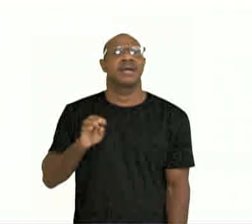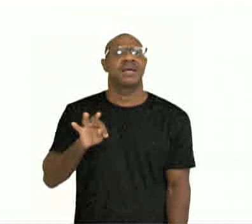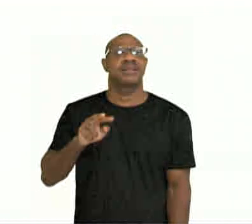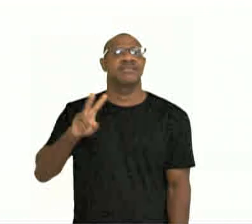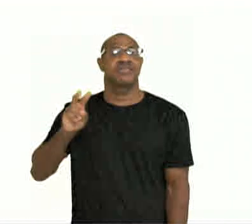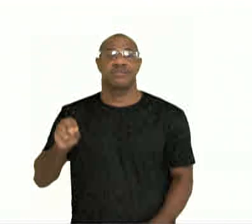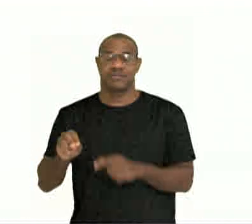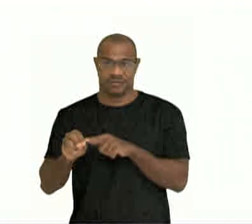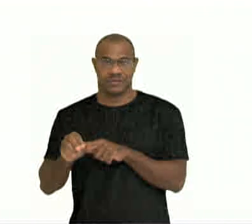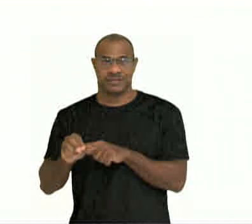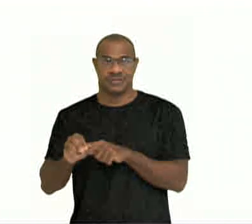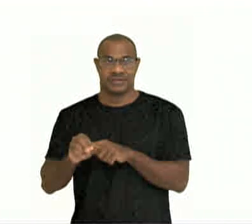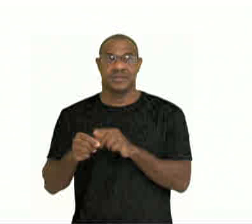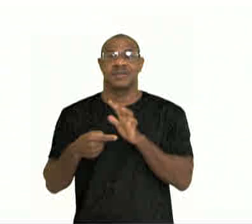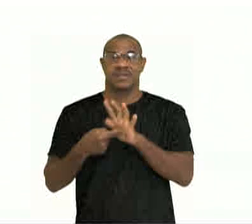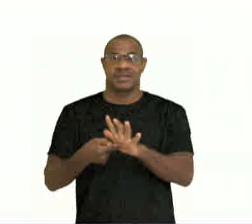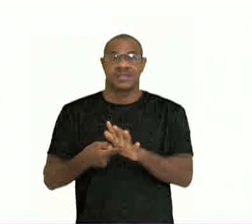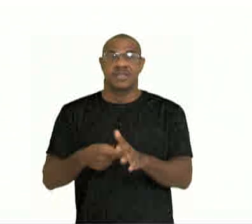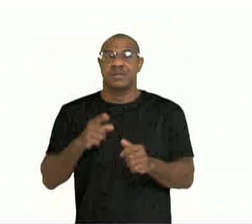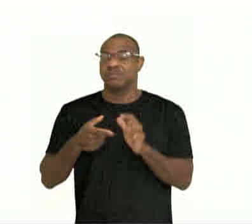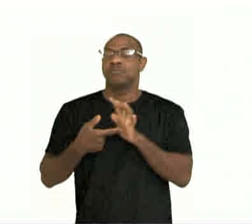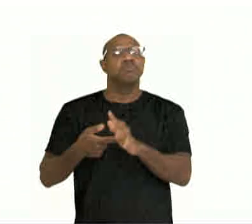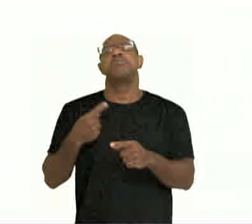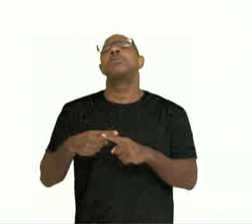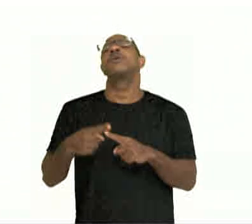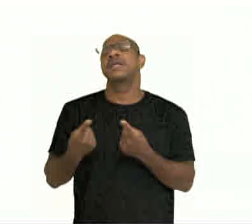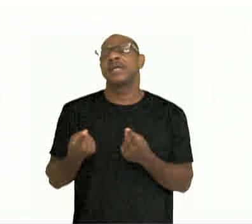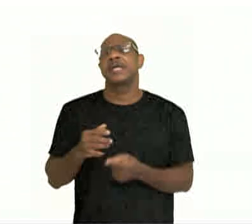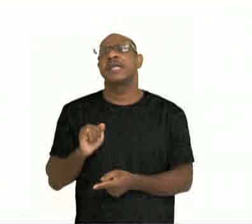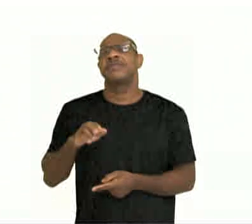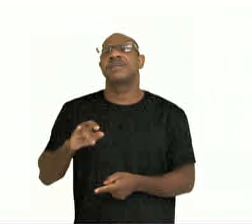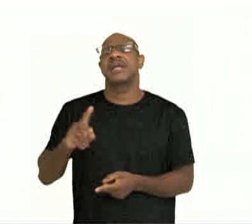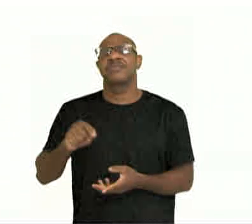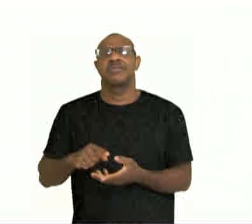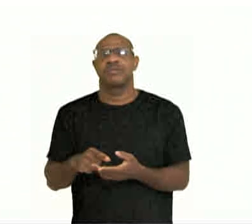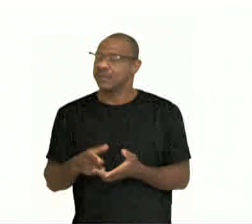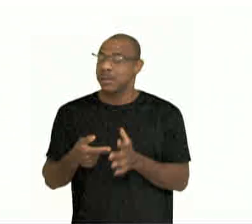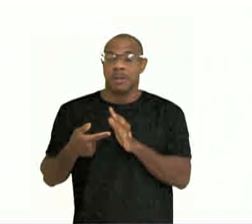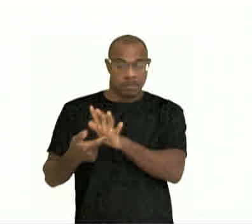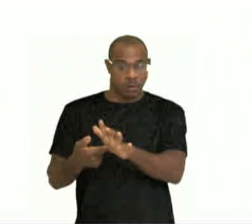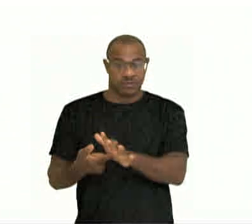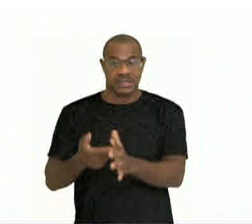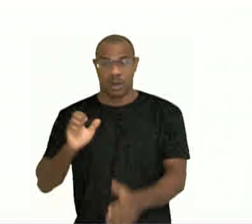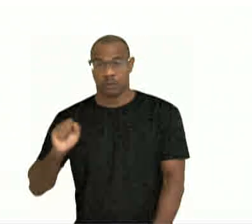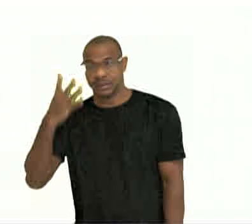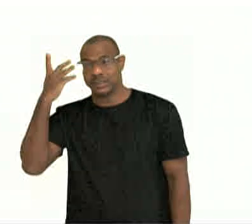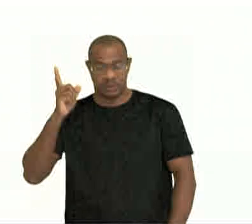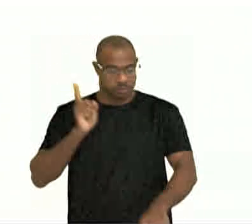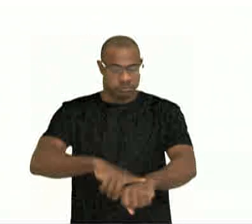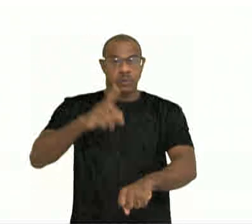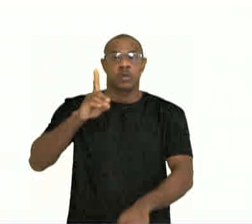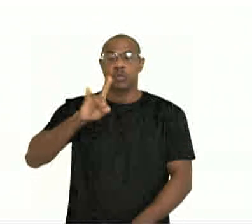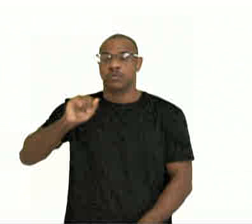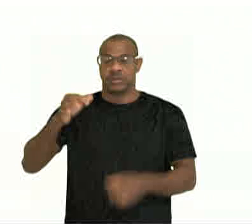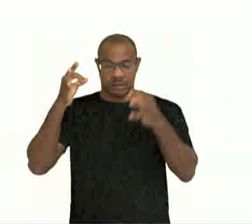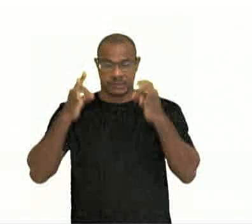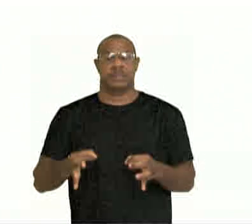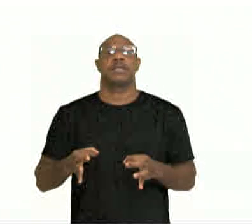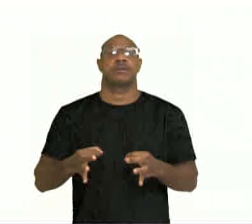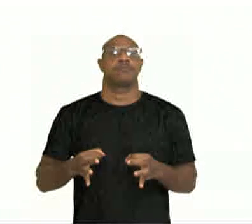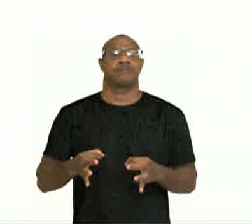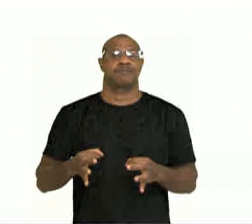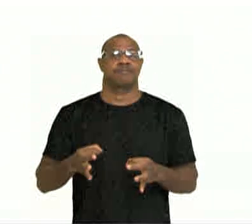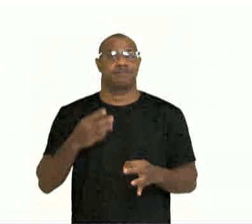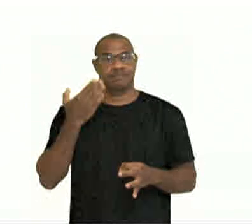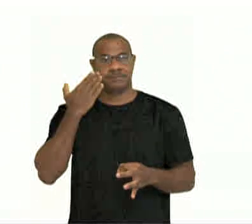uma ação que acontece num tempo certo. Mesmo ela já tendo acontecido, eu tenho que dizer se ela aconteceu e acabou, se